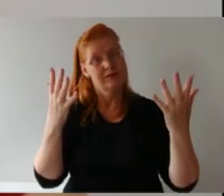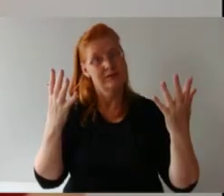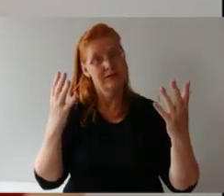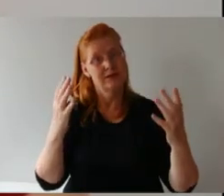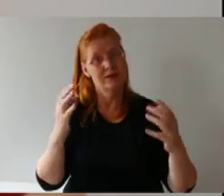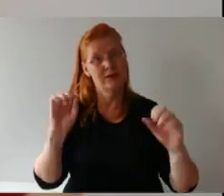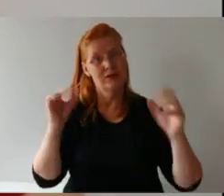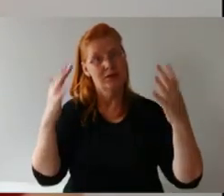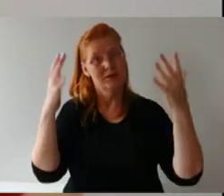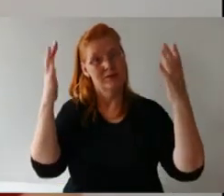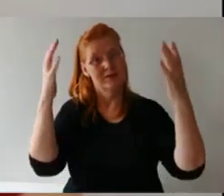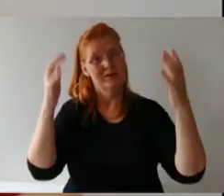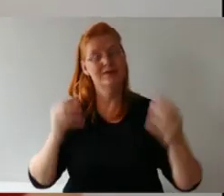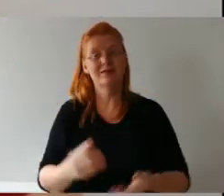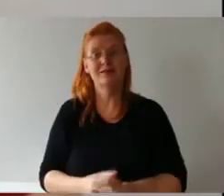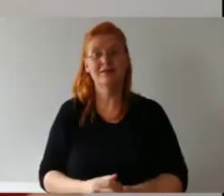1997, é dedicado